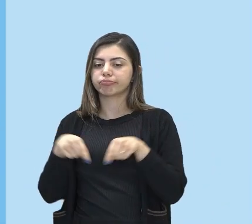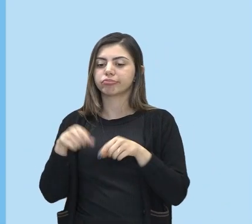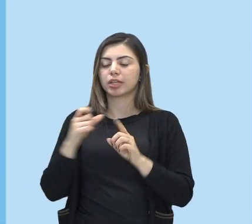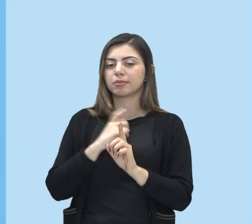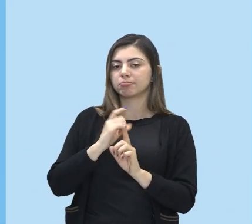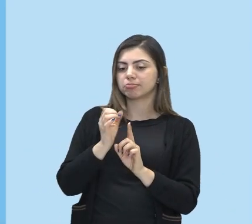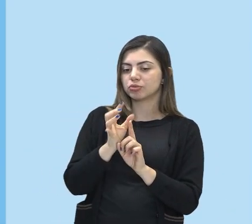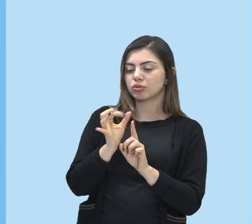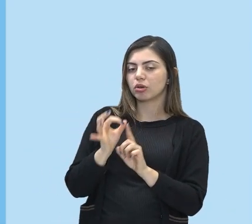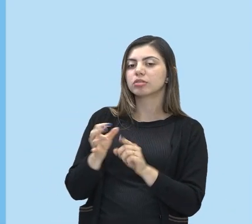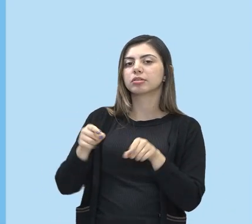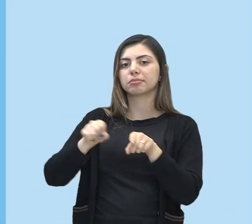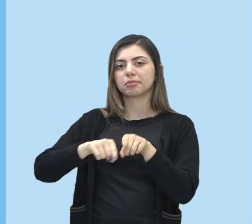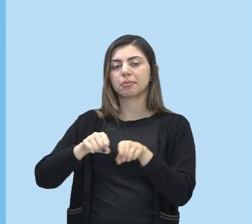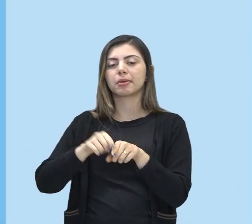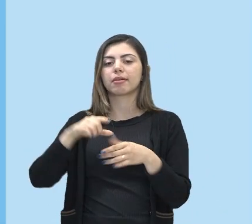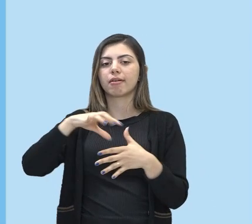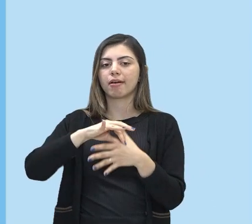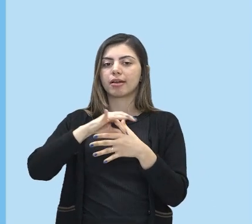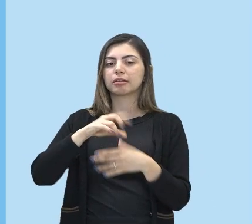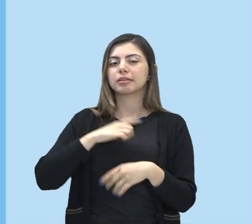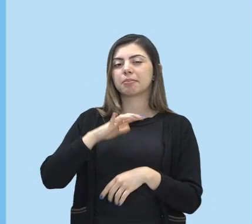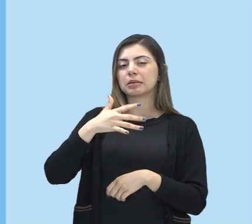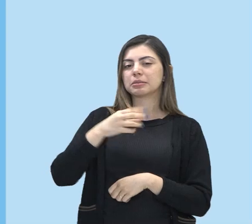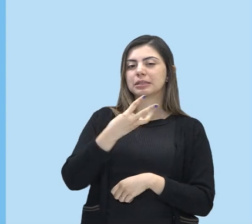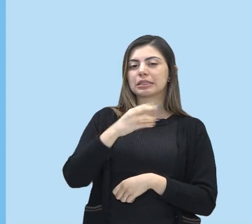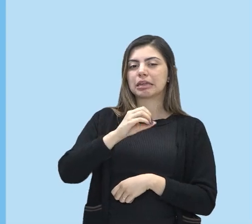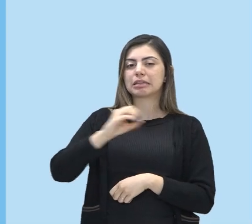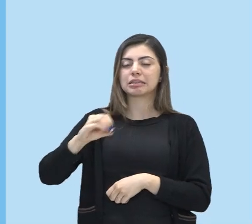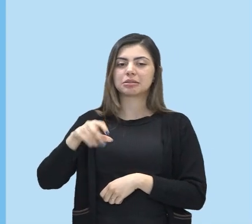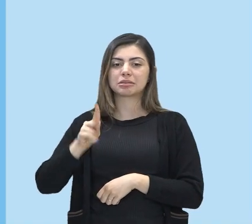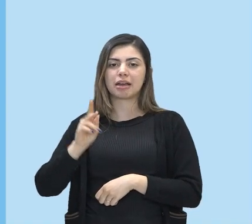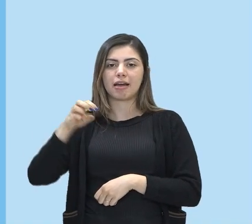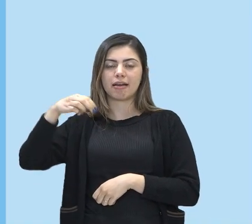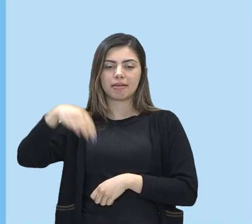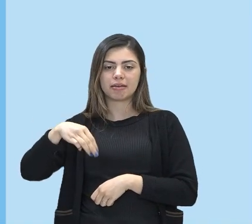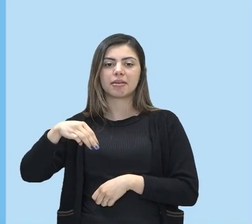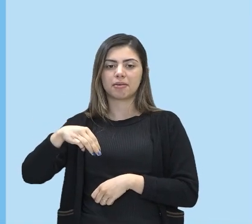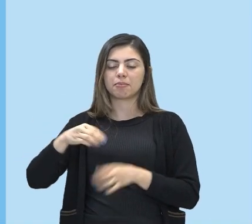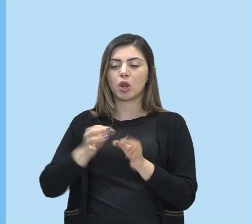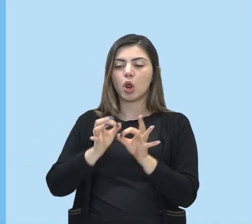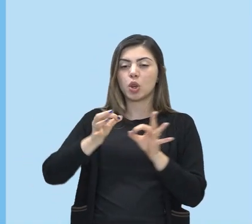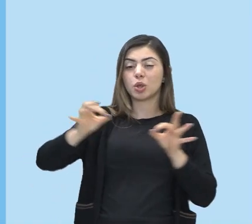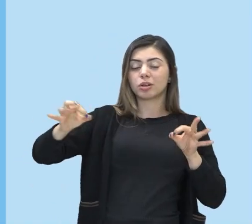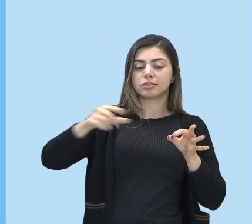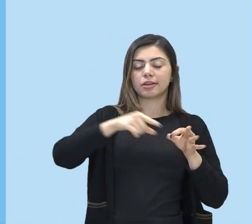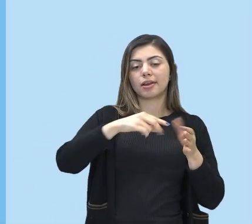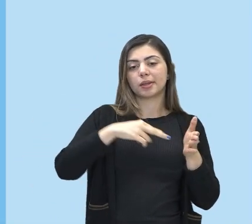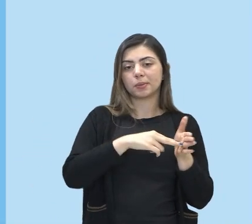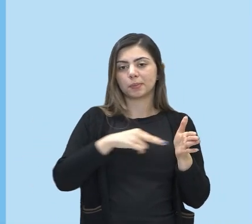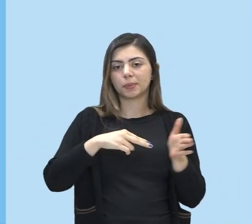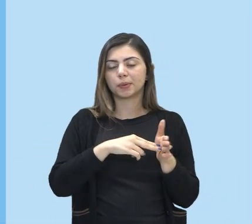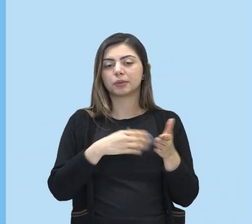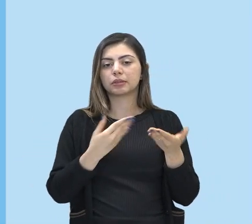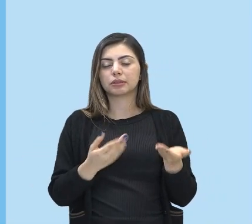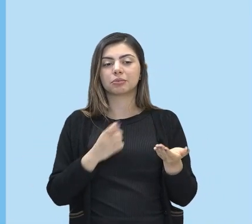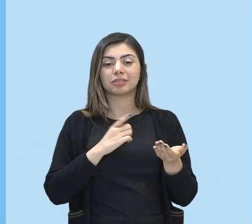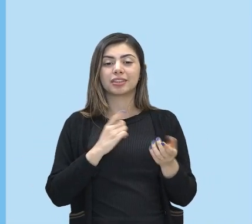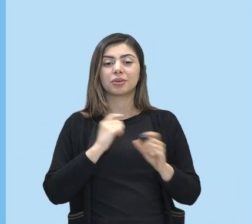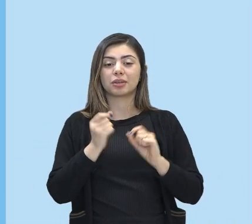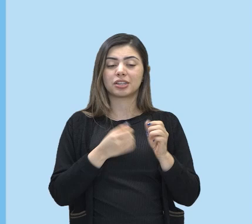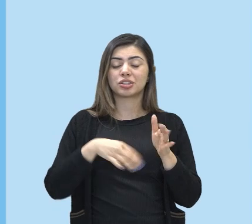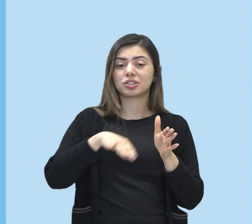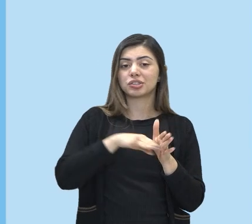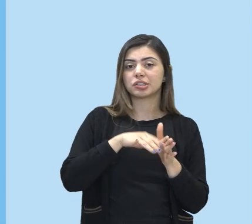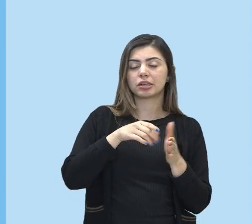e carne ficam mais ou menos uns 300 quilômetros de distância lá do Porto de Rosário. E é por lá que muita coisa chega em